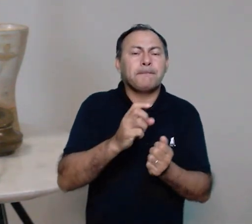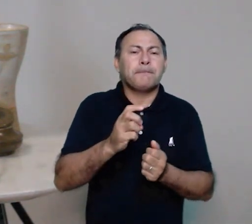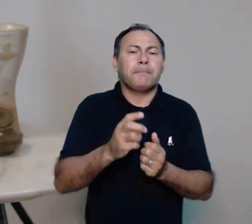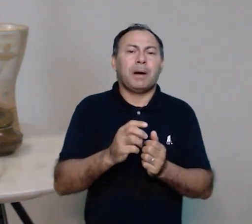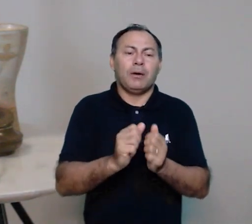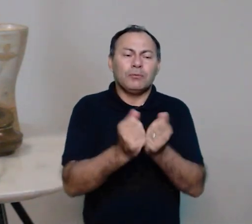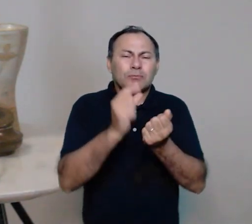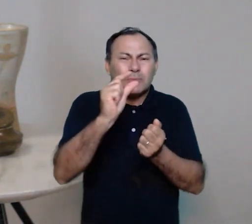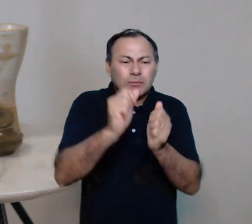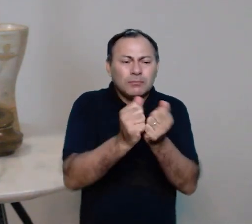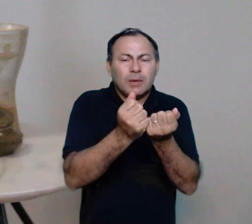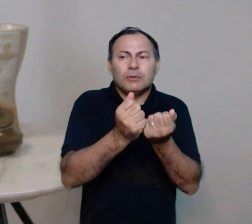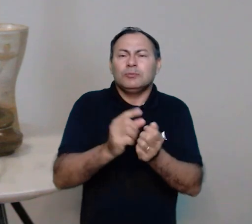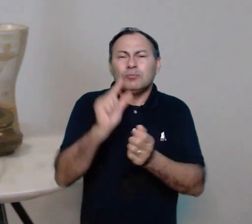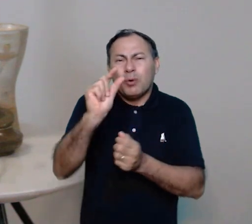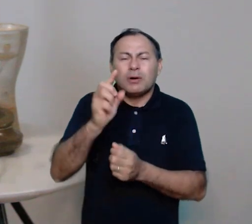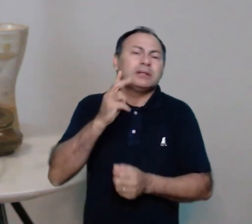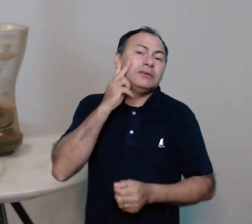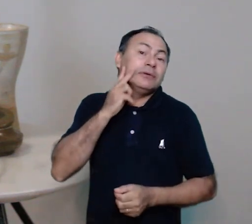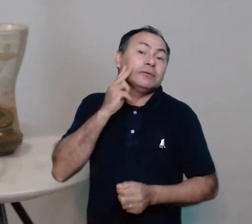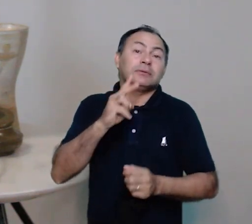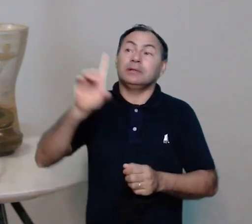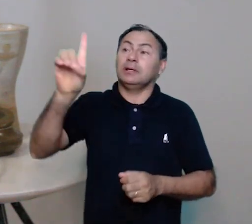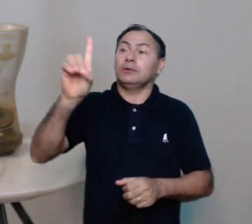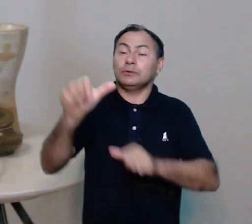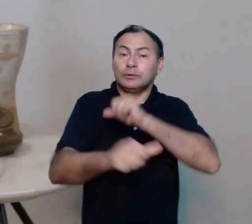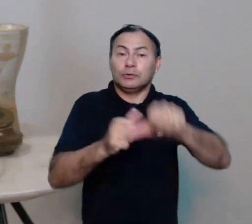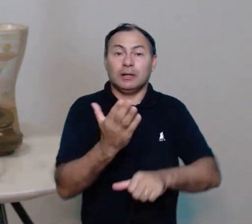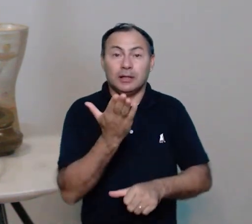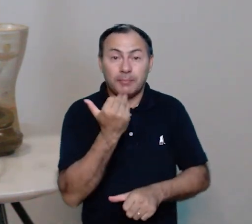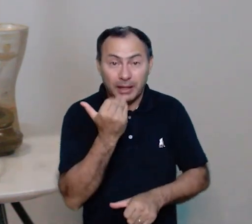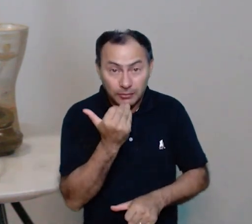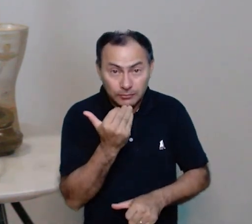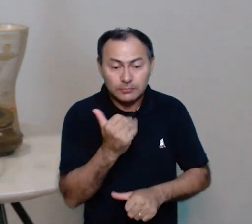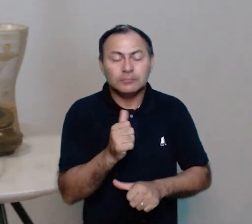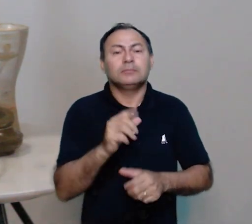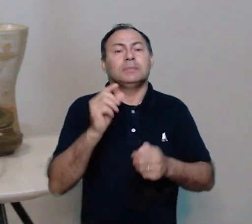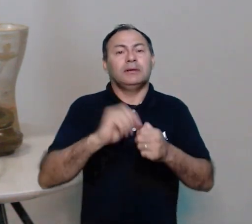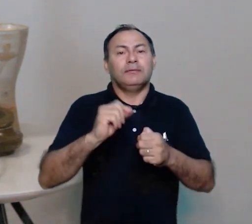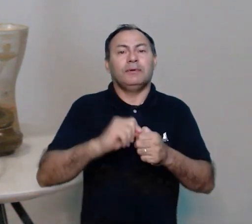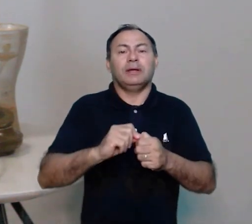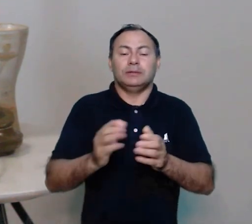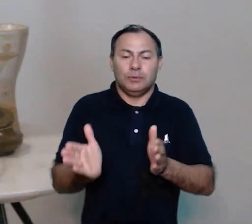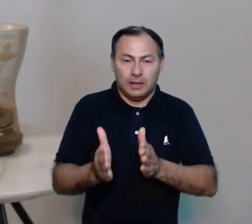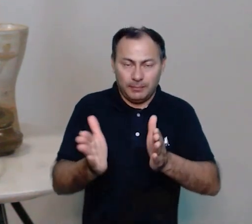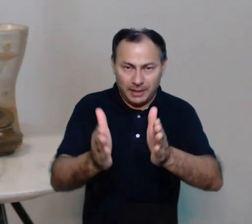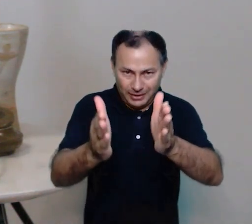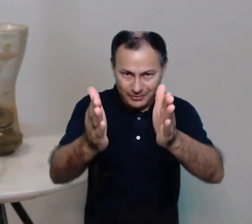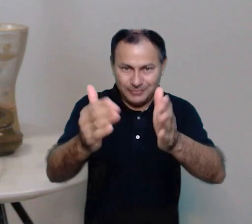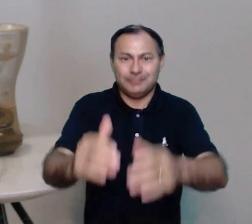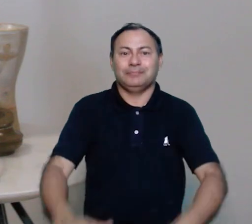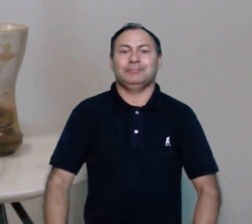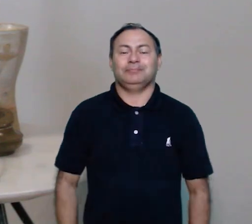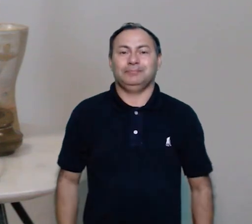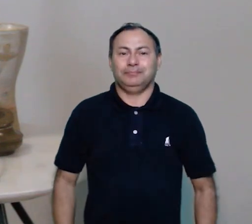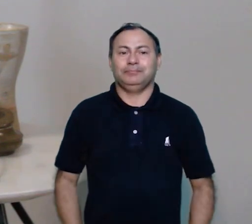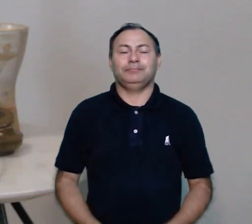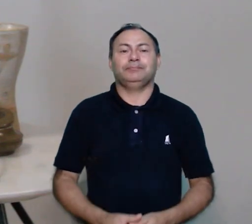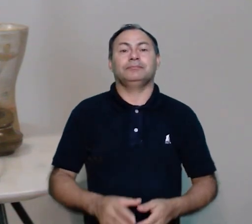um pouquinho de vinho, Deus se tornou refeição e se fez o